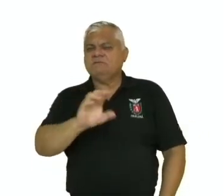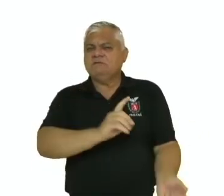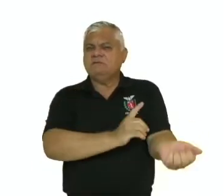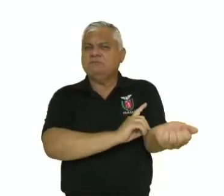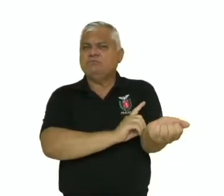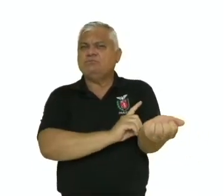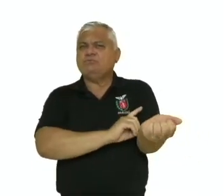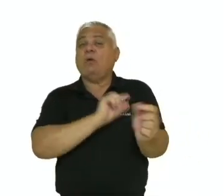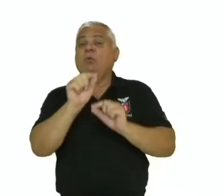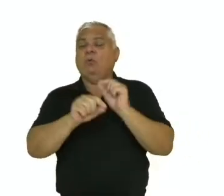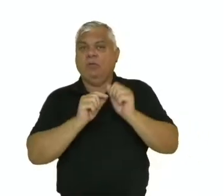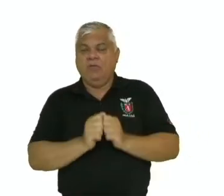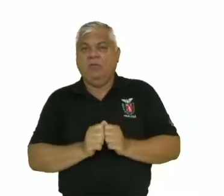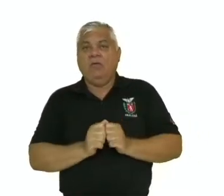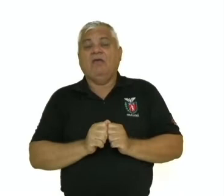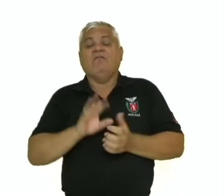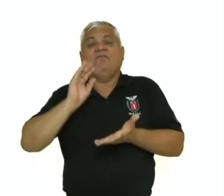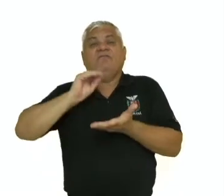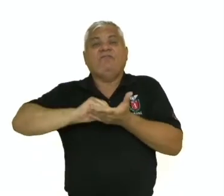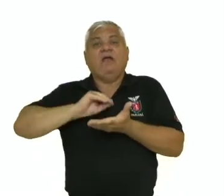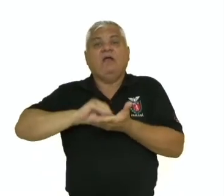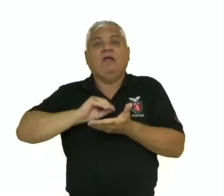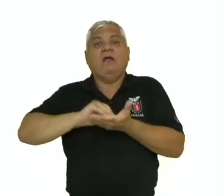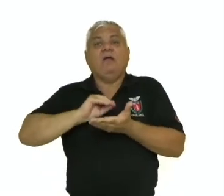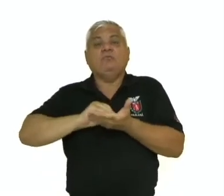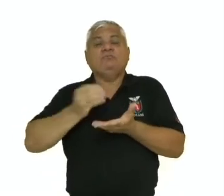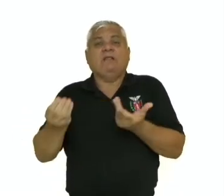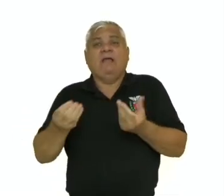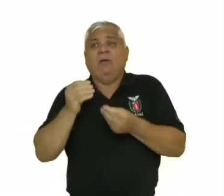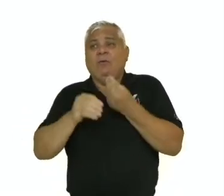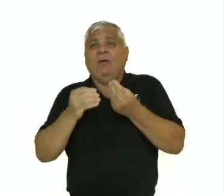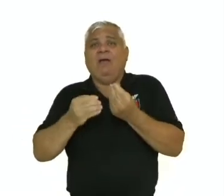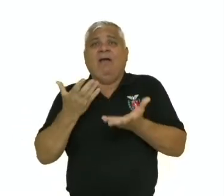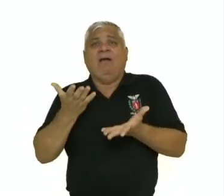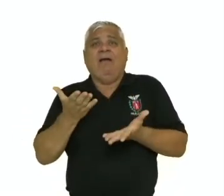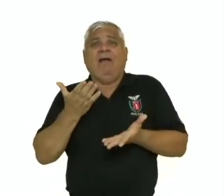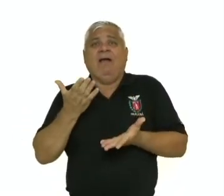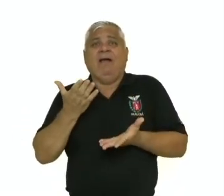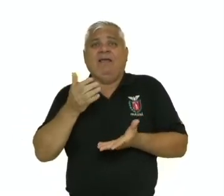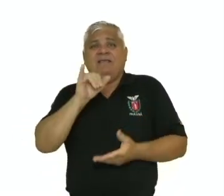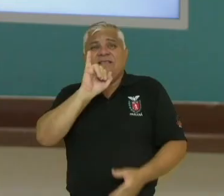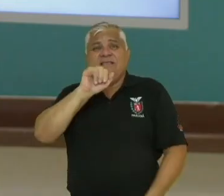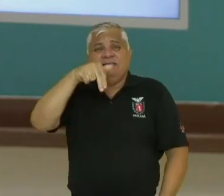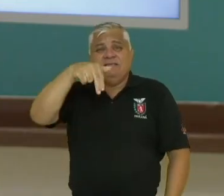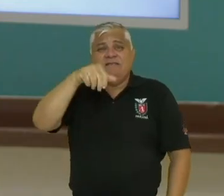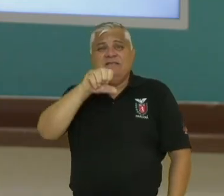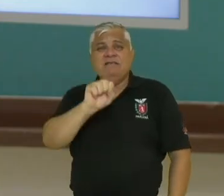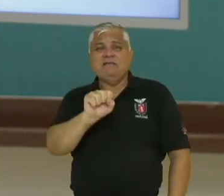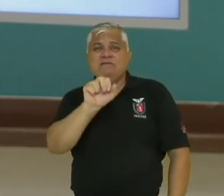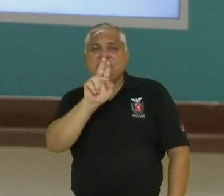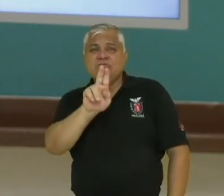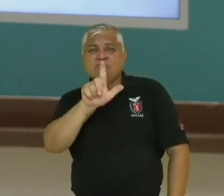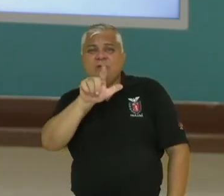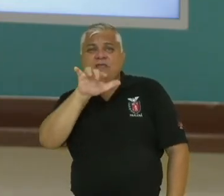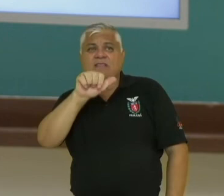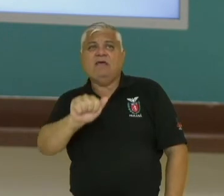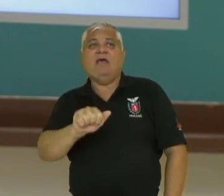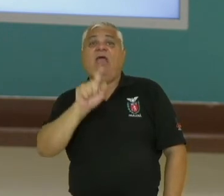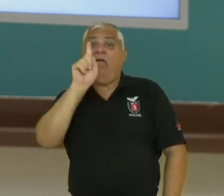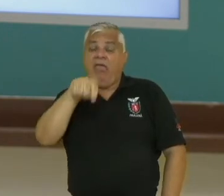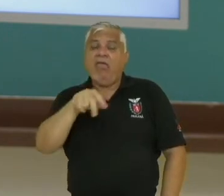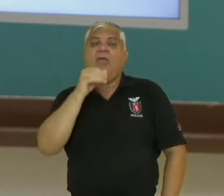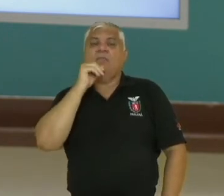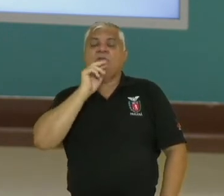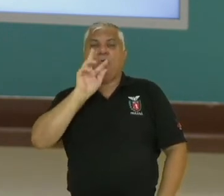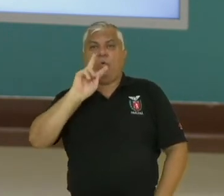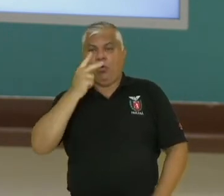pela produção insuficiente ou a má absorção da insulina. Mas o que é insulina? É um